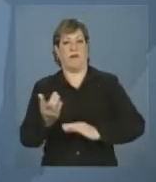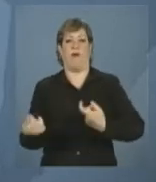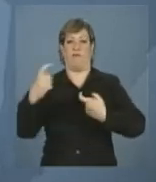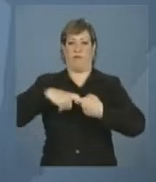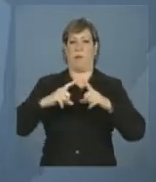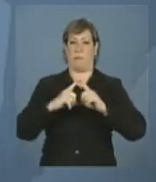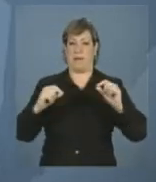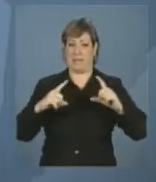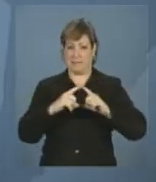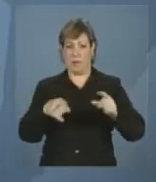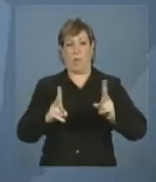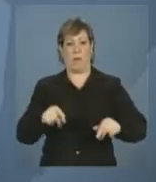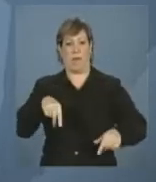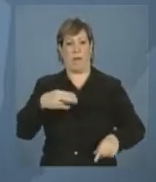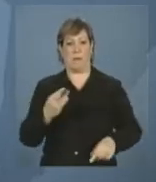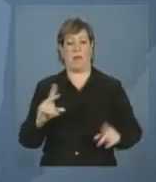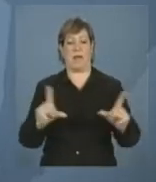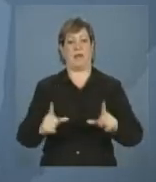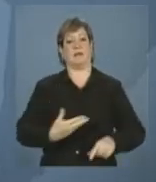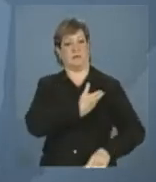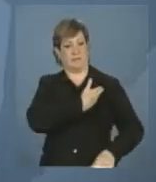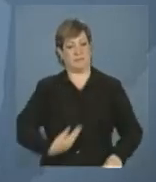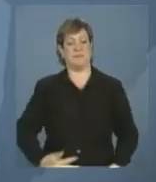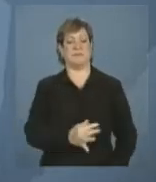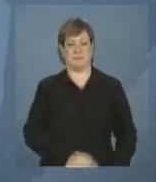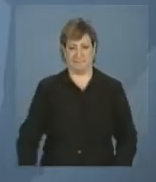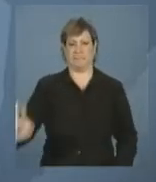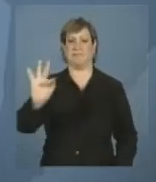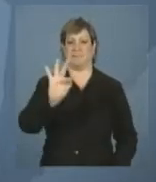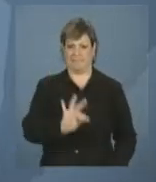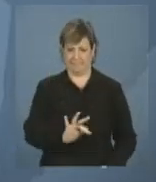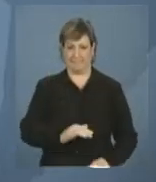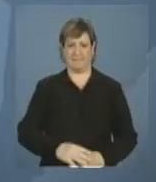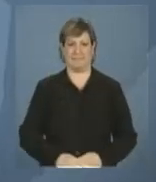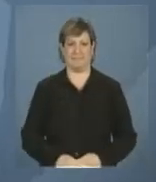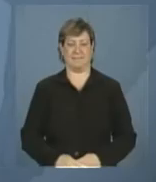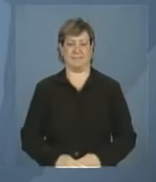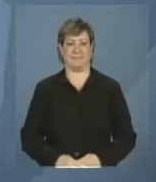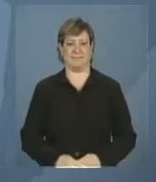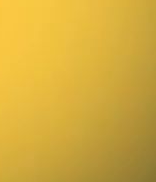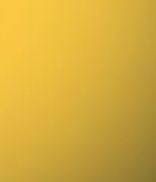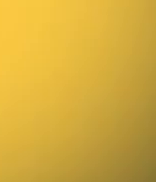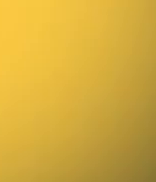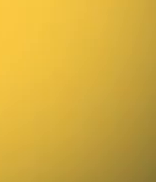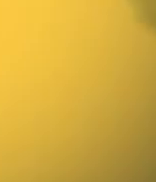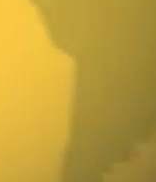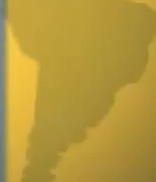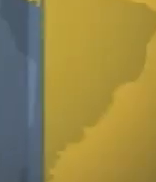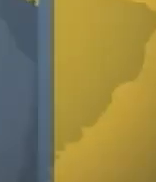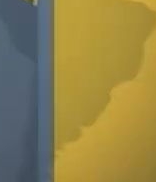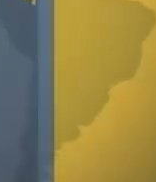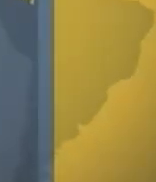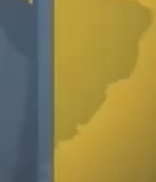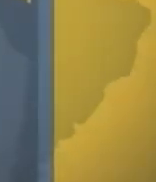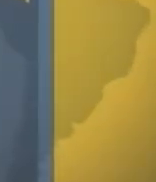volta a Brasília. Continue com a gente, NBR, a TV do Governo Federal.